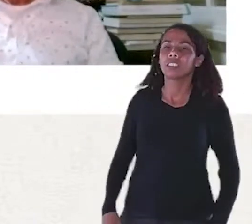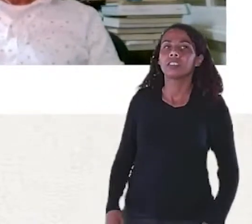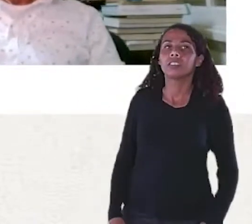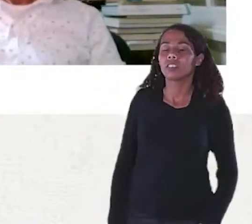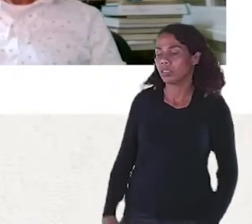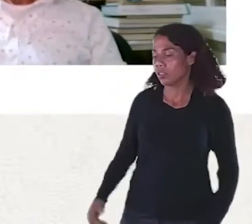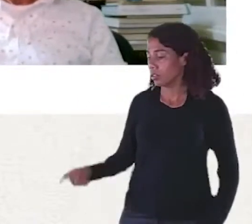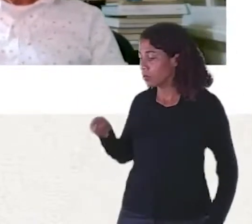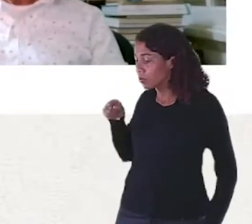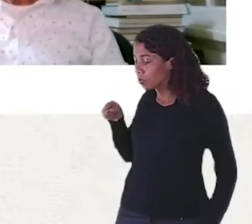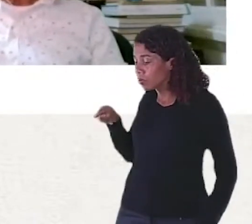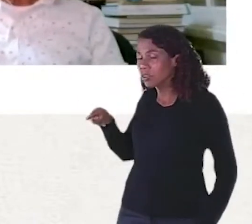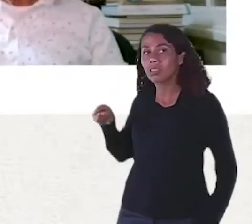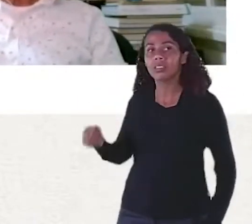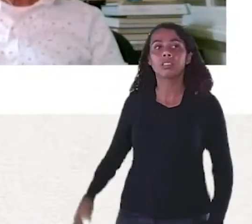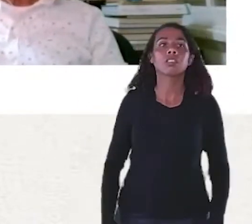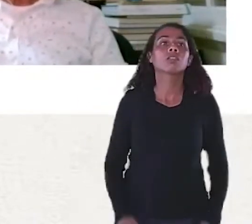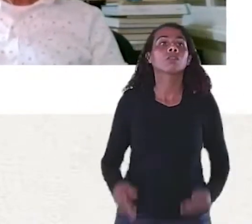lançamento?